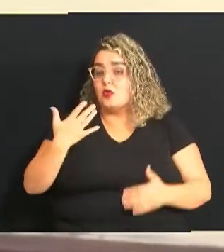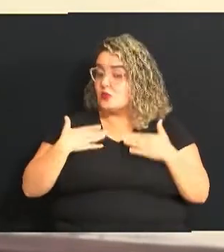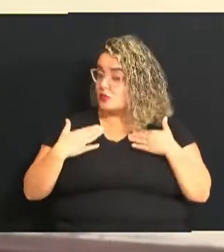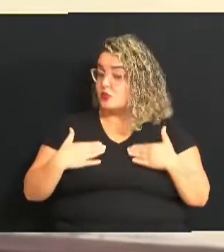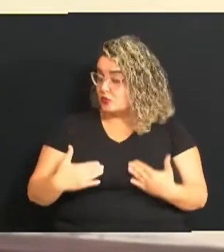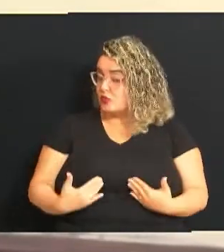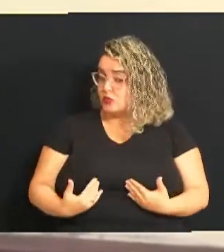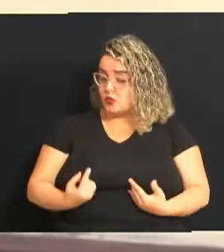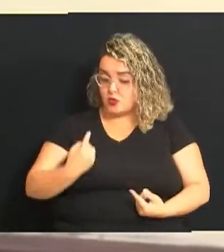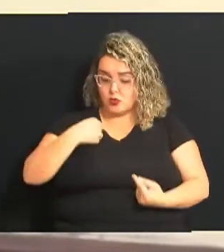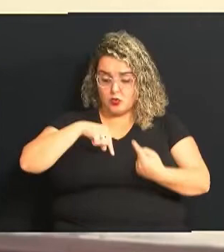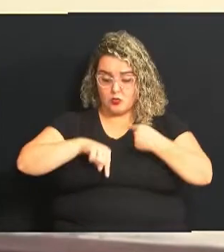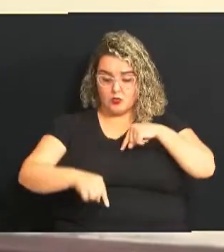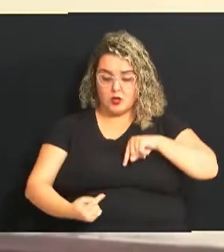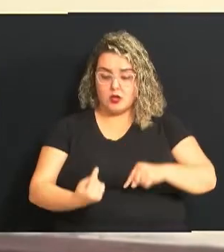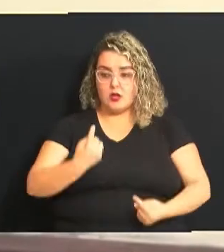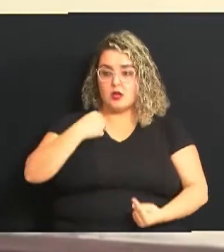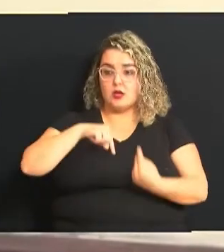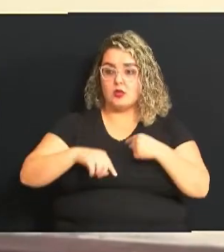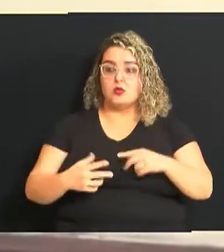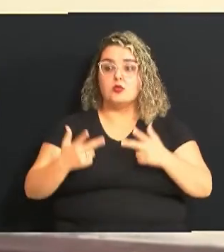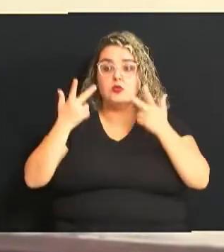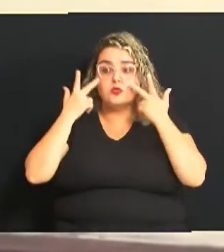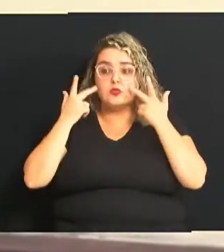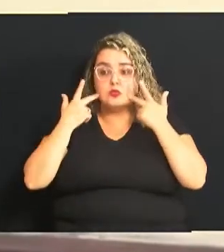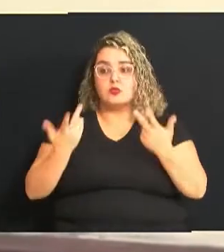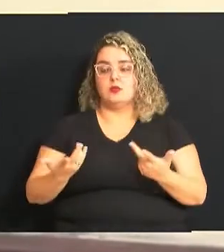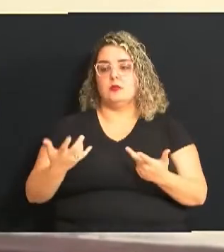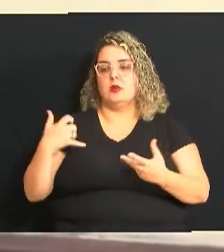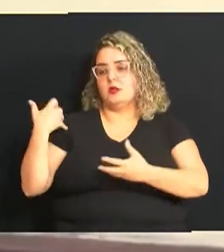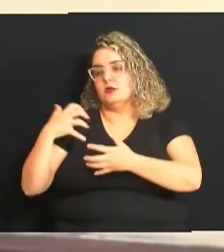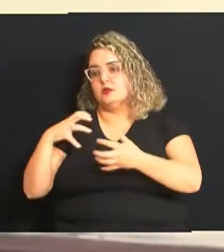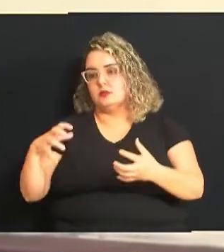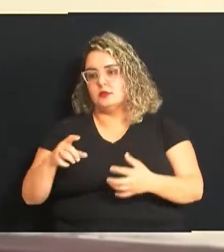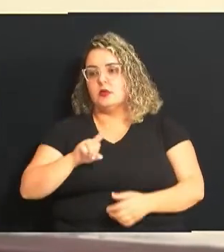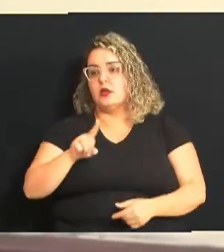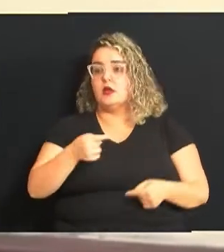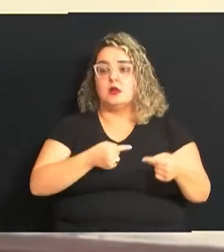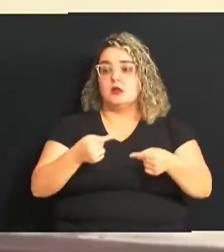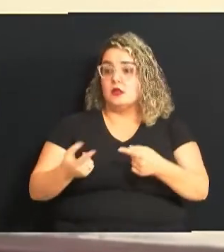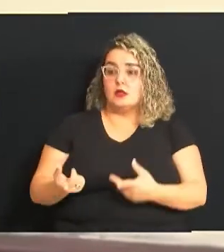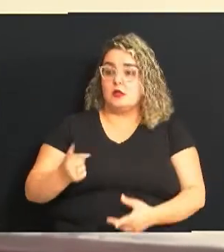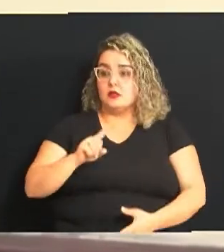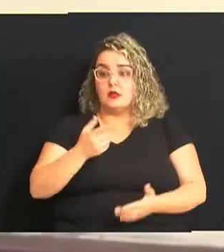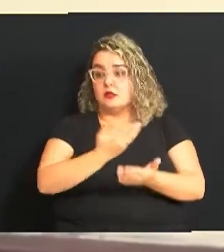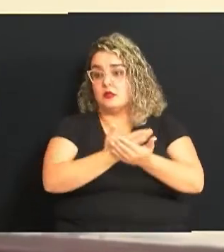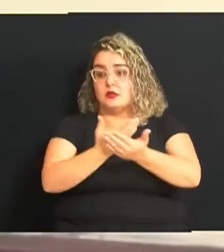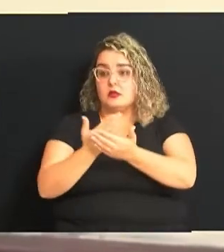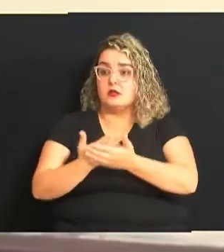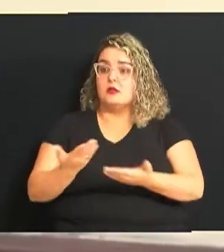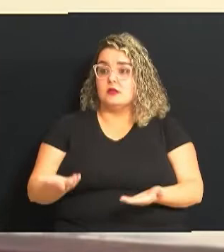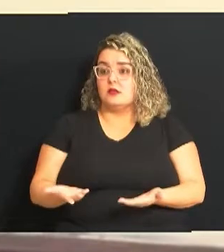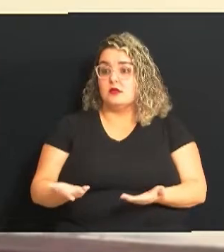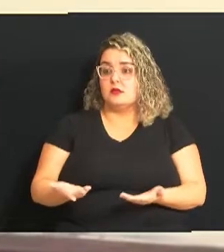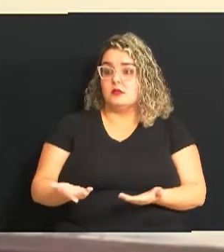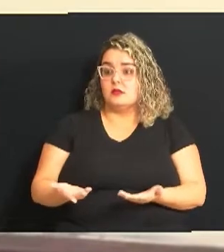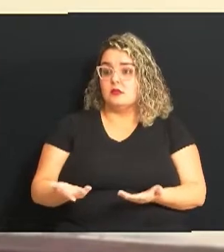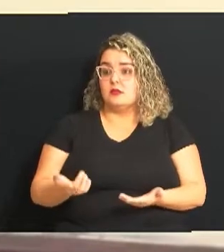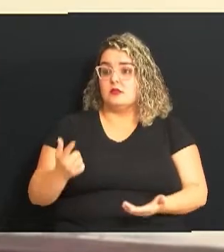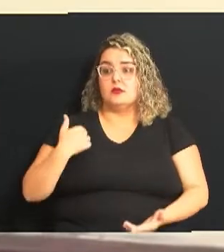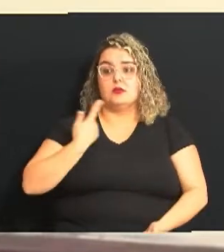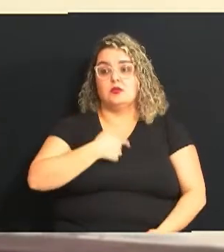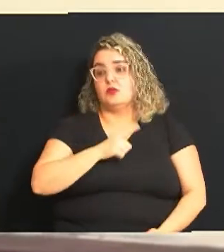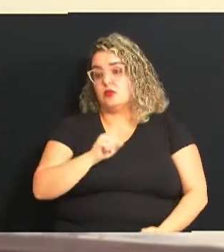organismo, mudanças normais do organismo. E isso não se é discutido e não se é estudado. E nós não